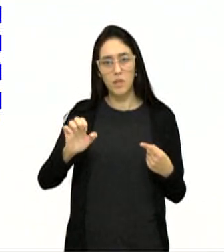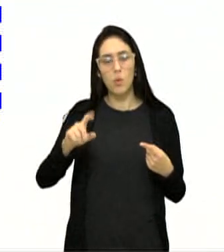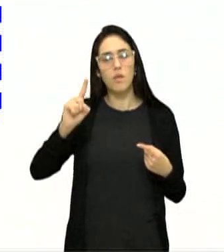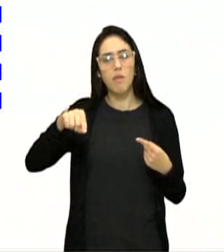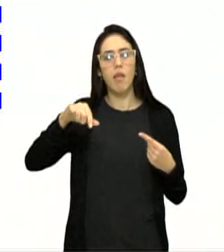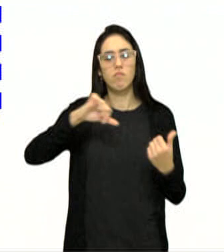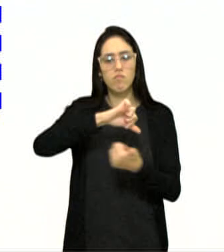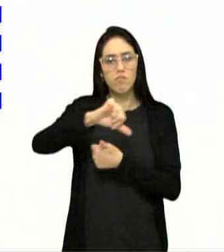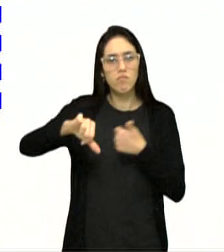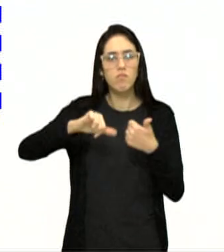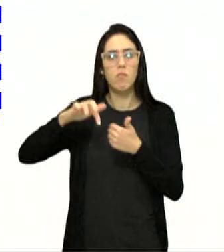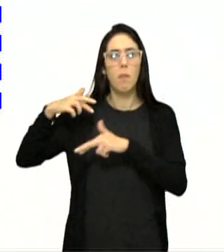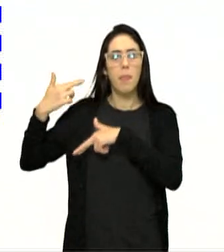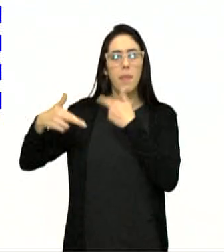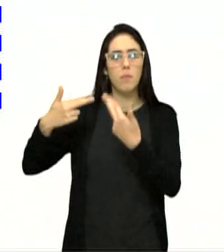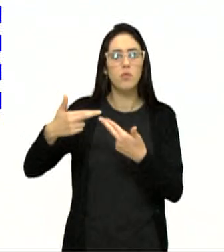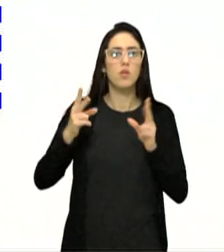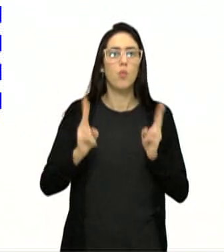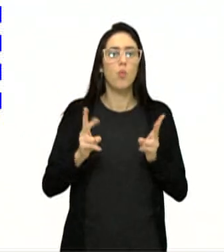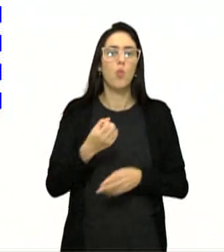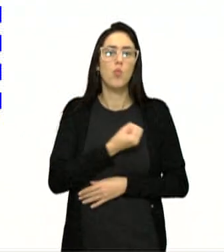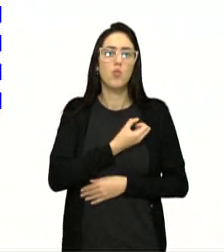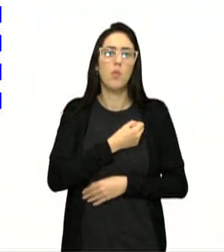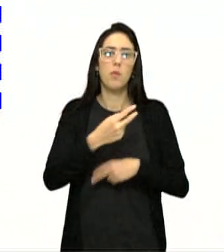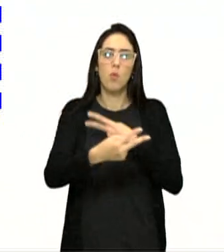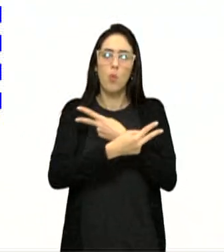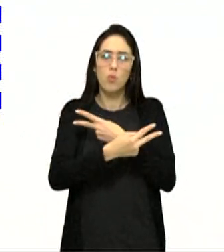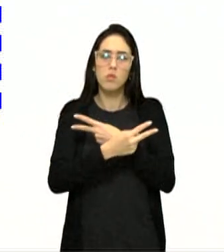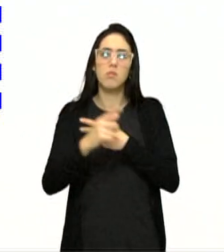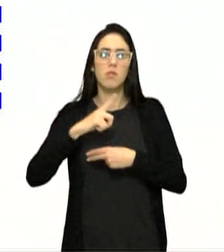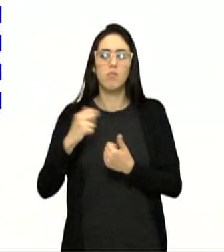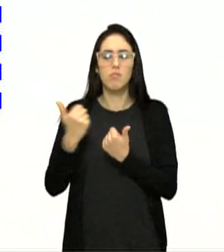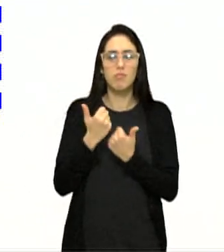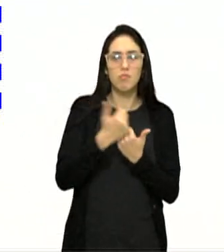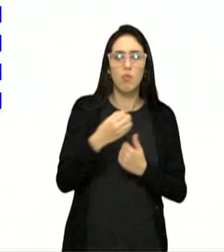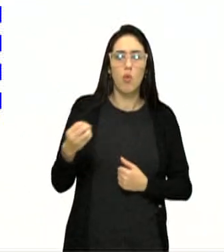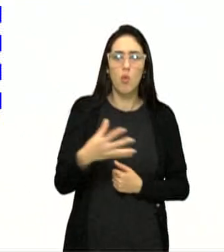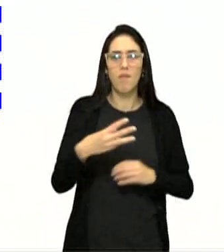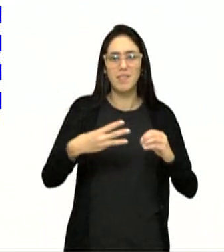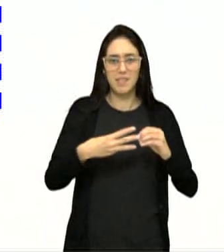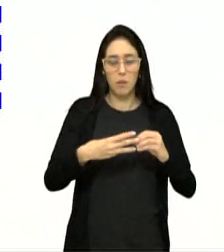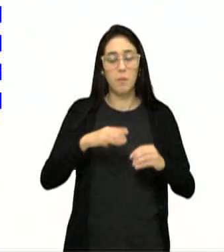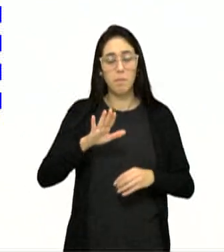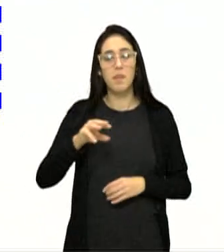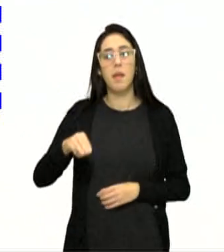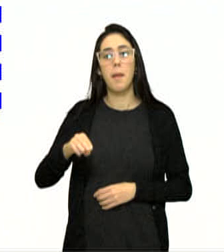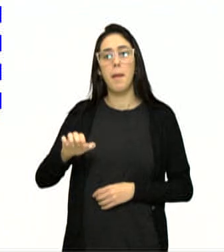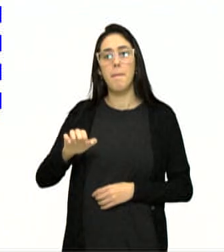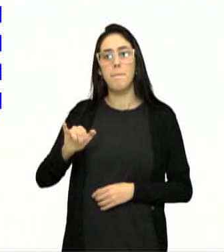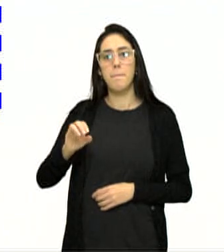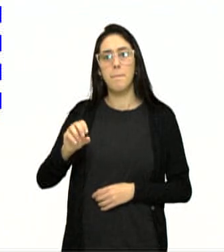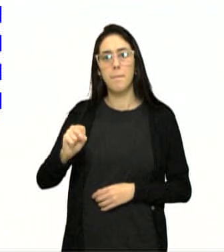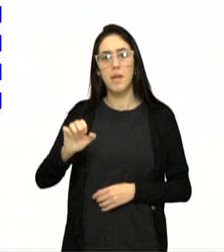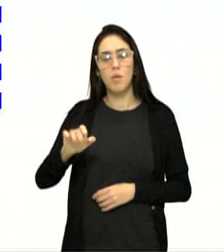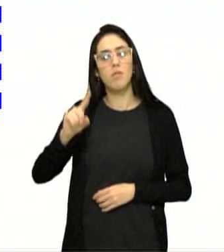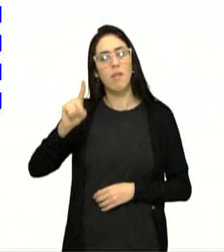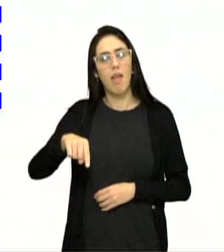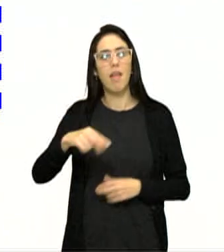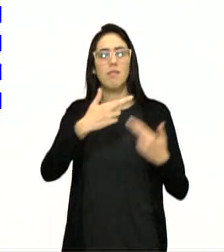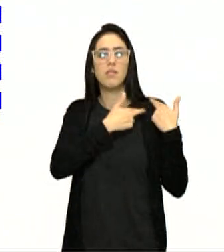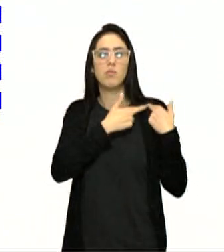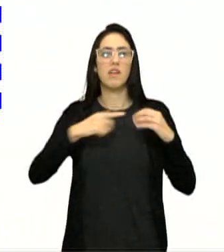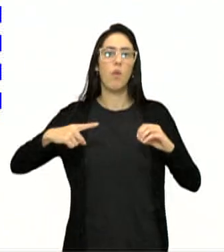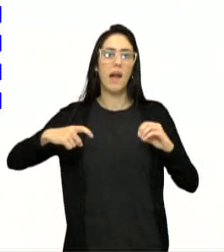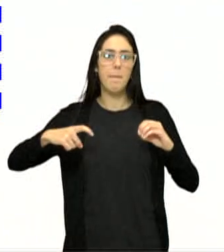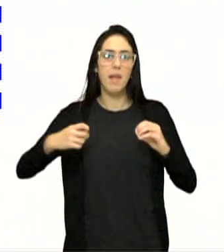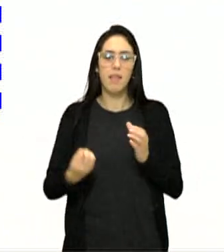reprodução mantendo igual o número de cromossomos, tal, reposição celular, né? E a meiose produz gametas, que também é essencial esse